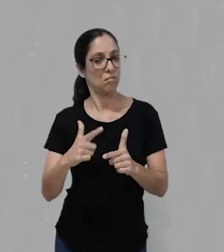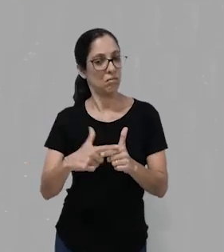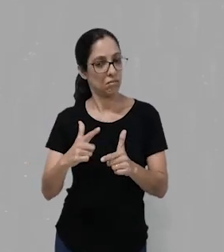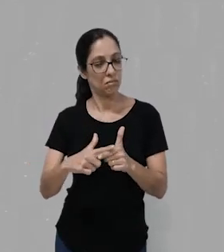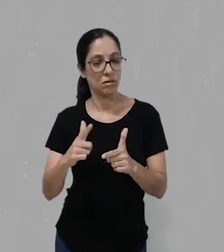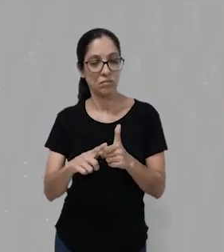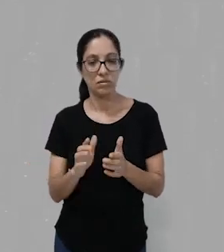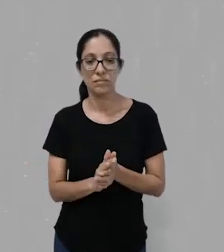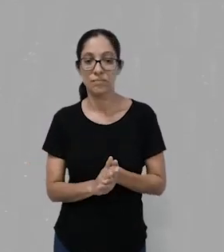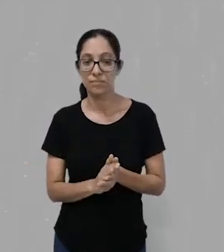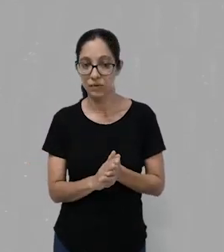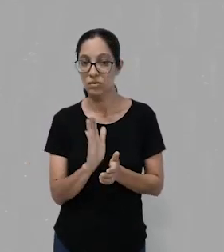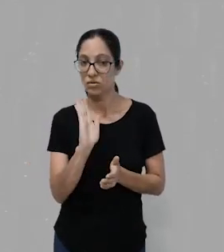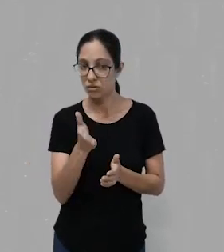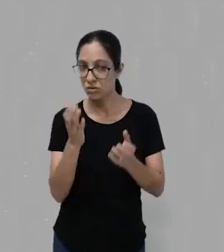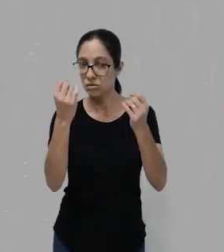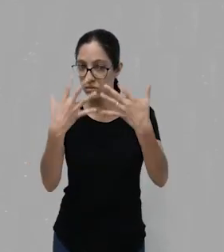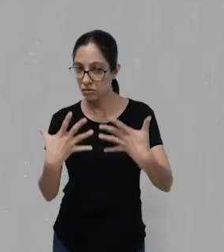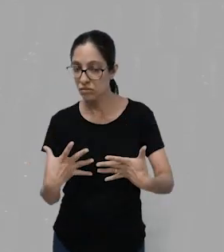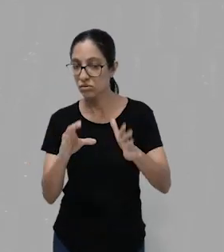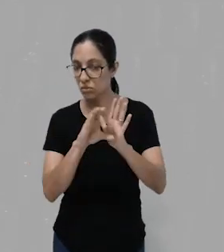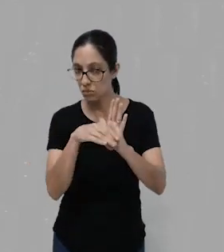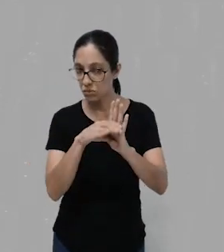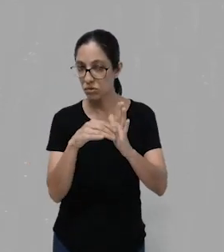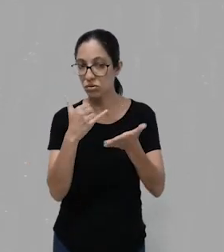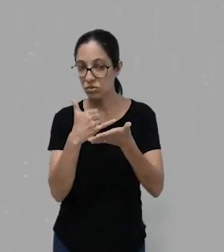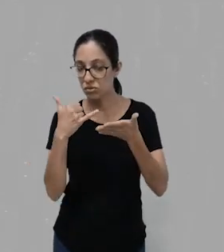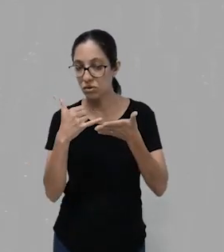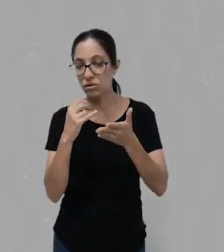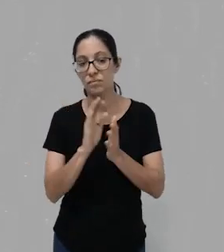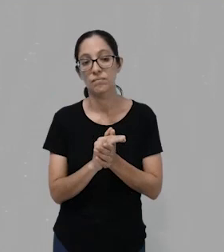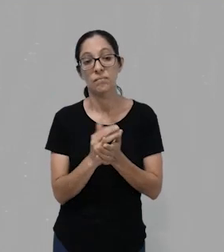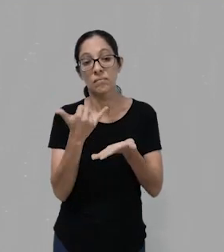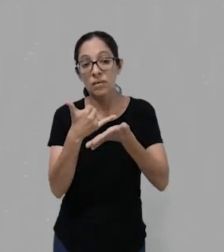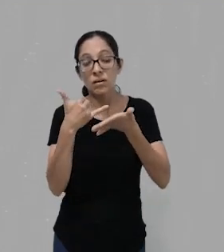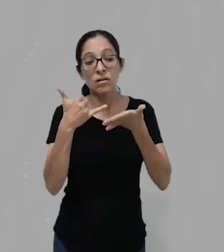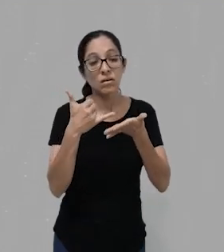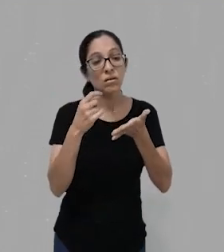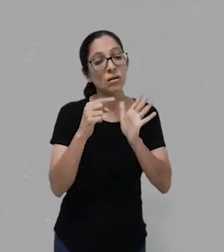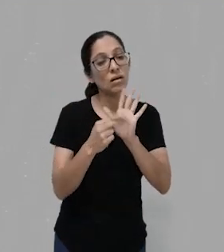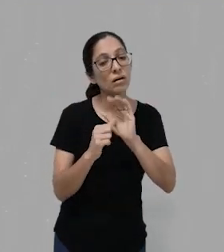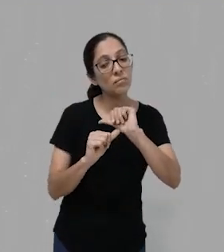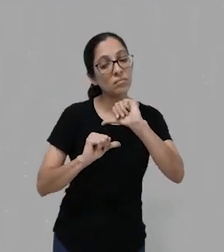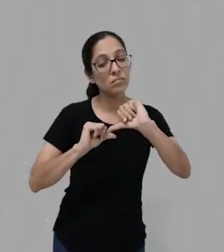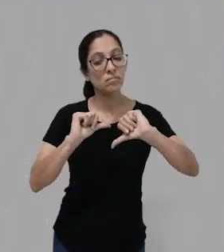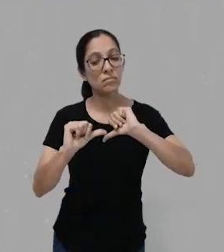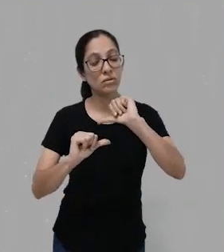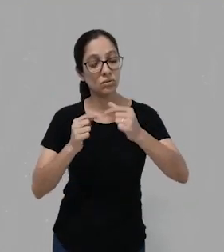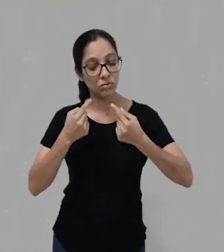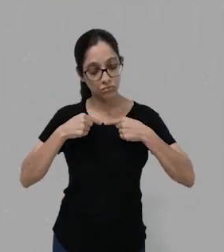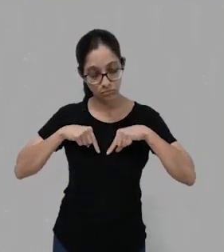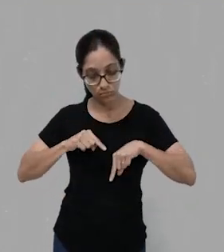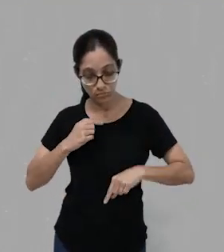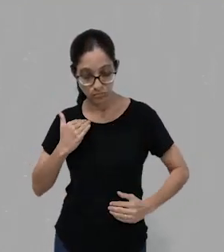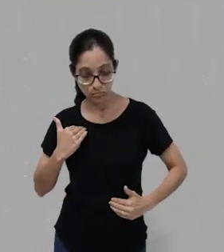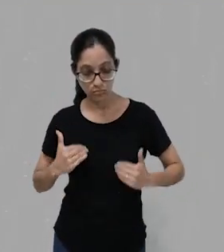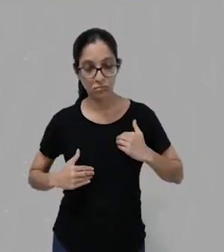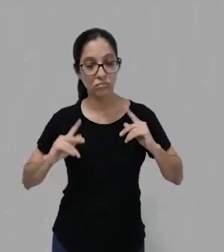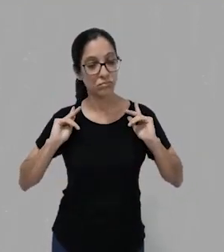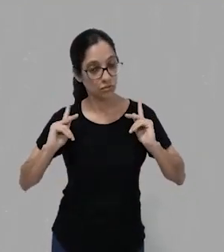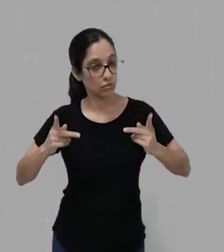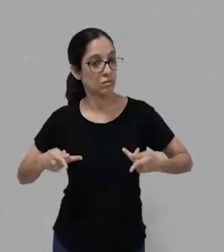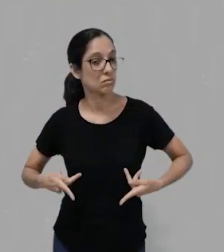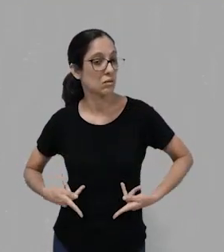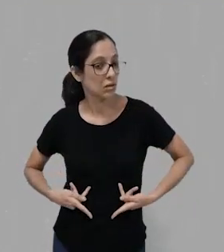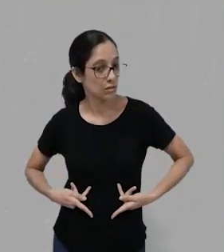quando eu conceituei drogas. Que eu disse que a droga ela faz alterações no organismo do ser humano, nas